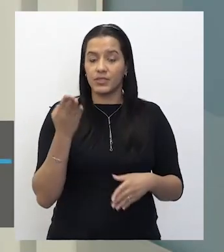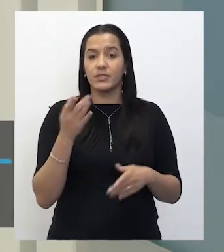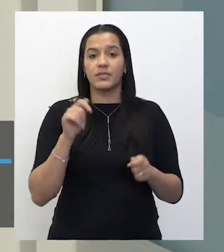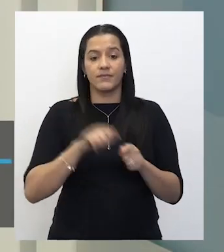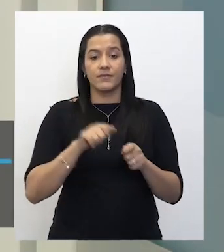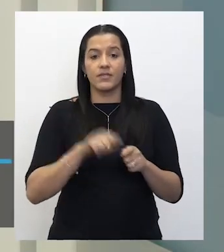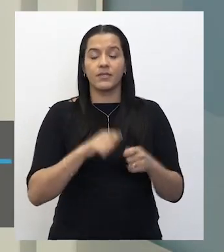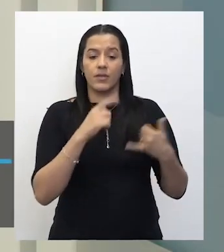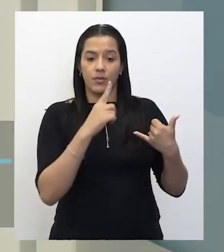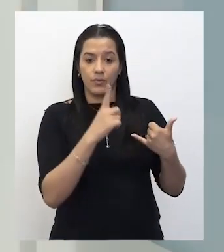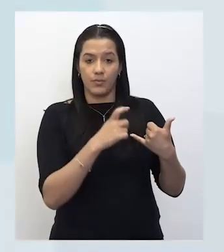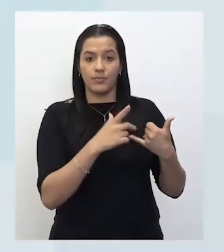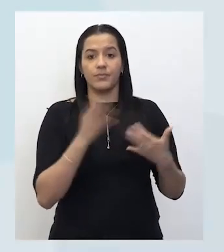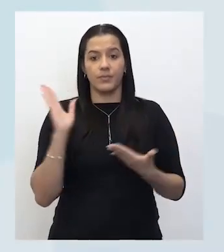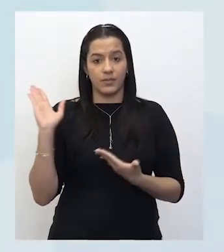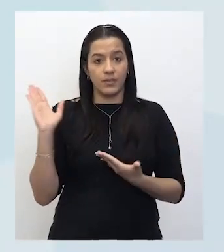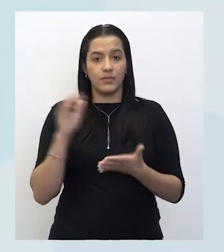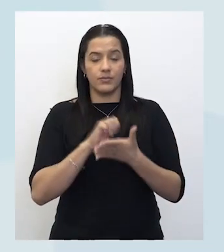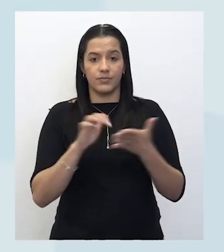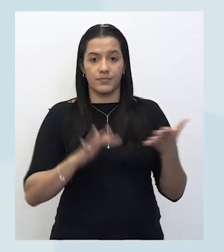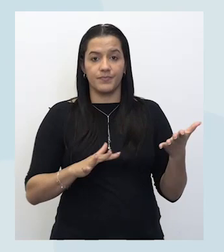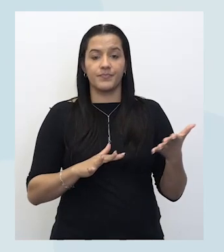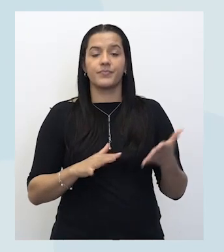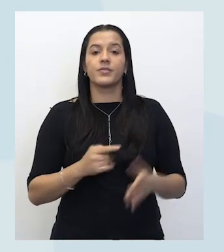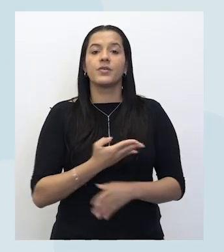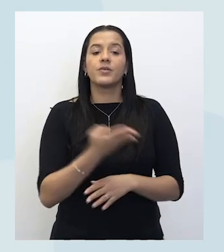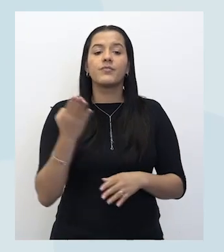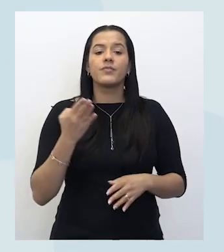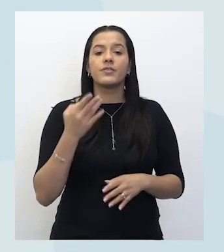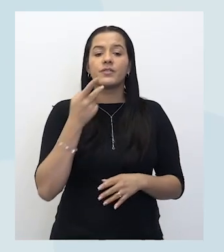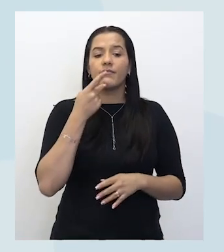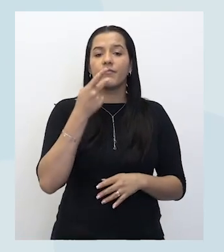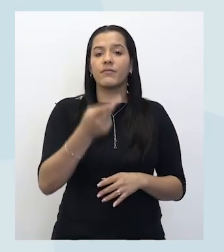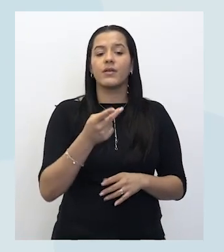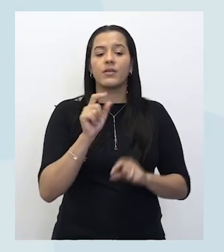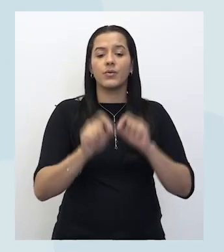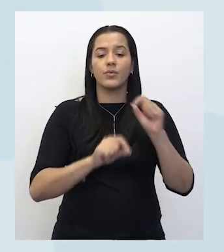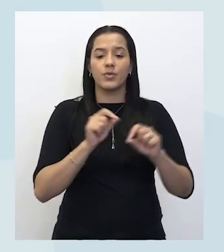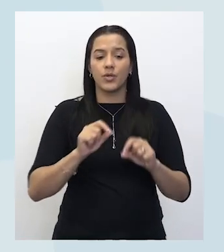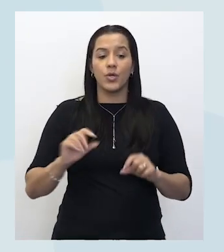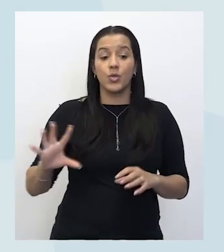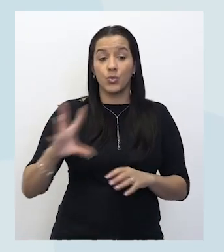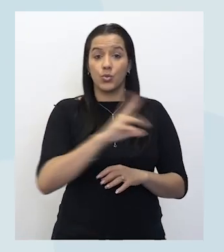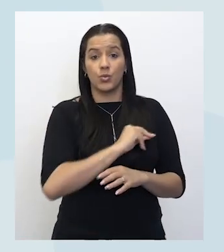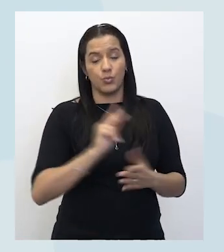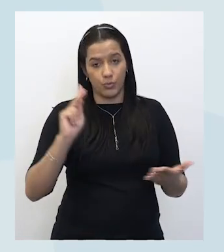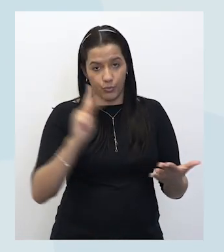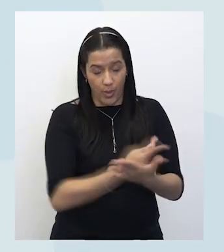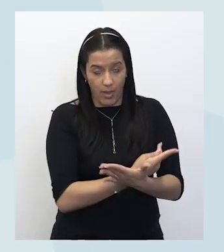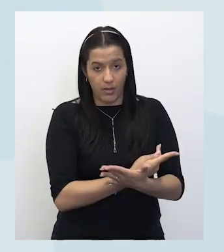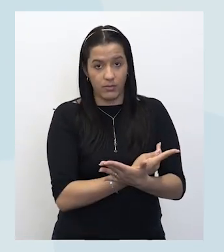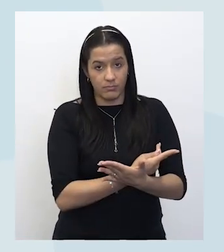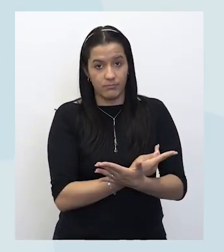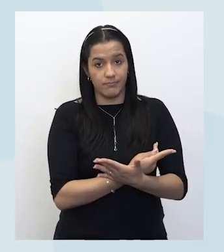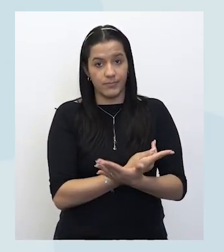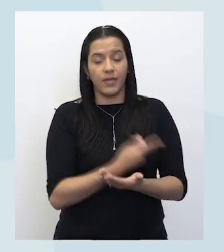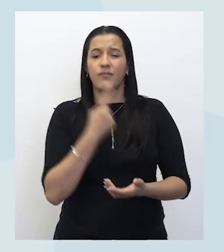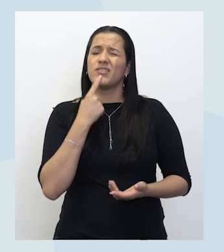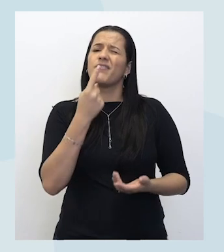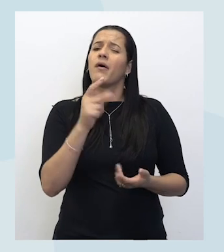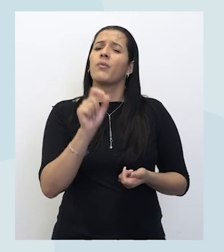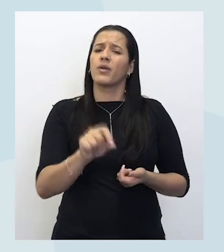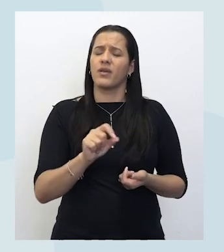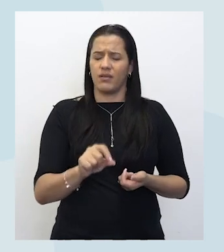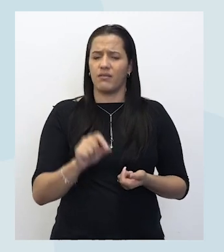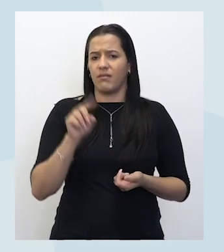o print dessa atividade, né? O que você diria sobre a afirmação? Todo mundo erra, até porque errar é algo humano,